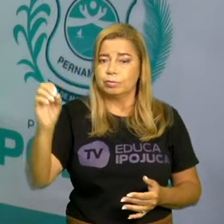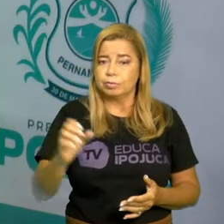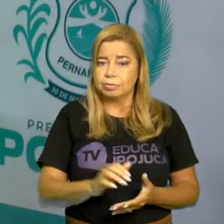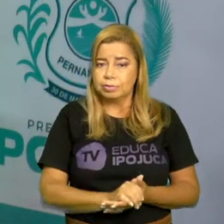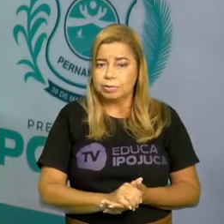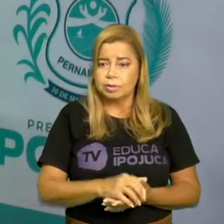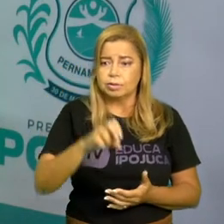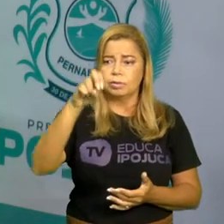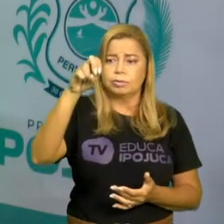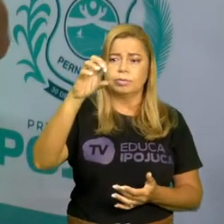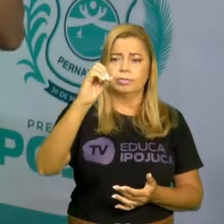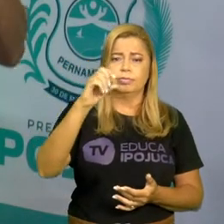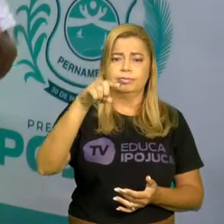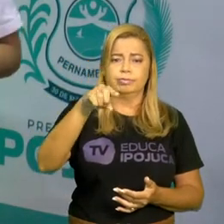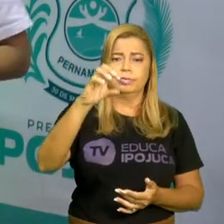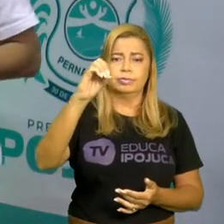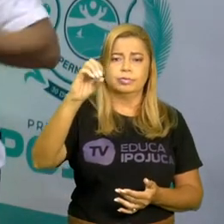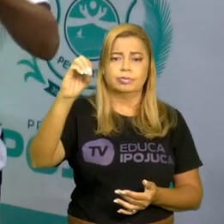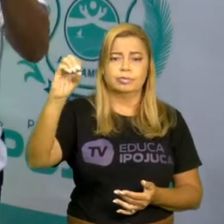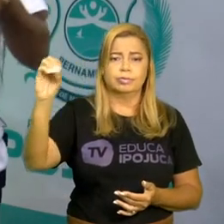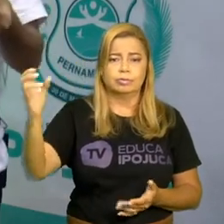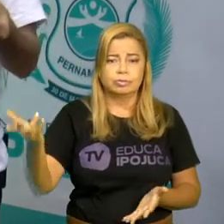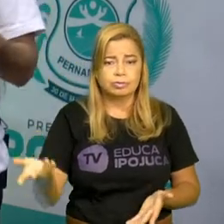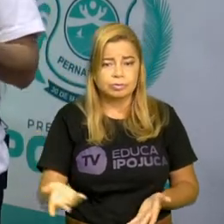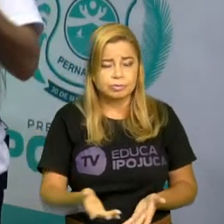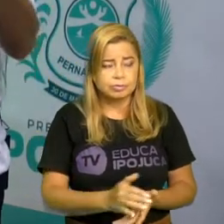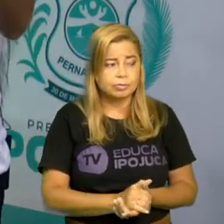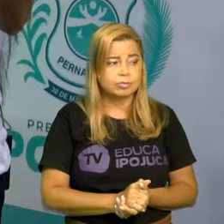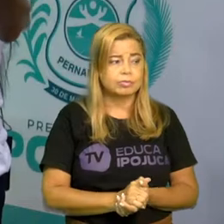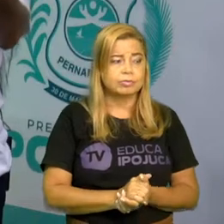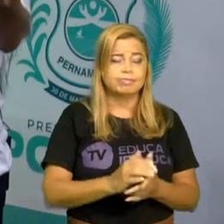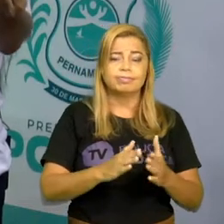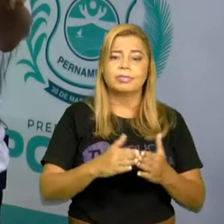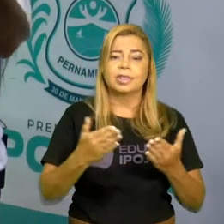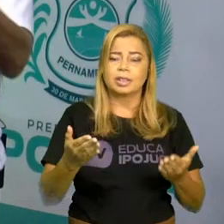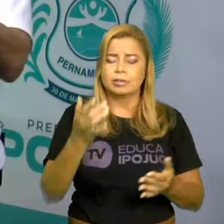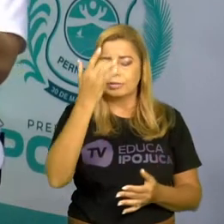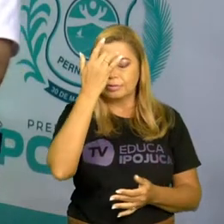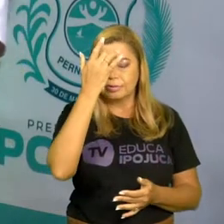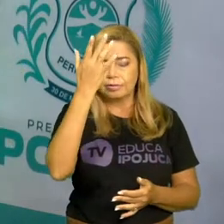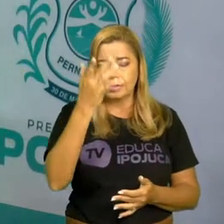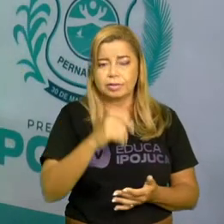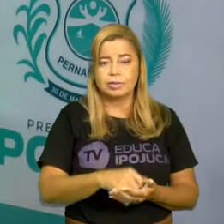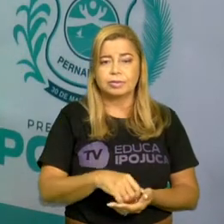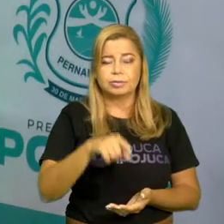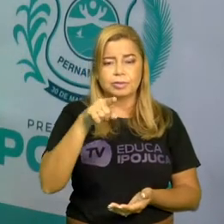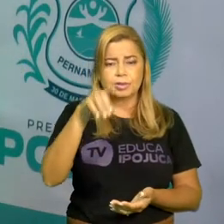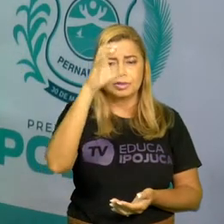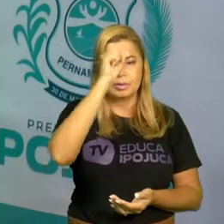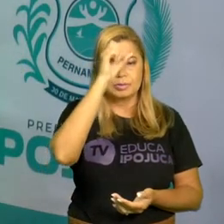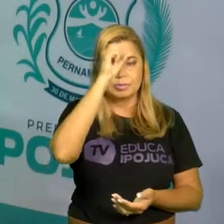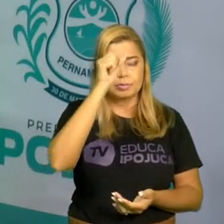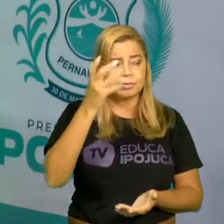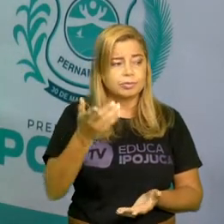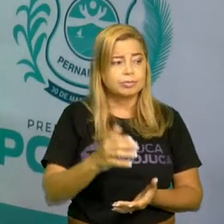mil. Mas essa maneira fica bem fácil para que você possa aprender. Porque você vai contar